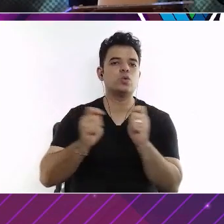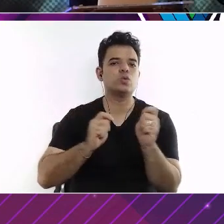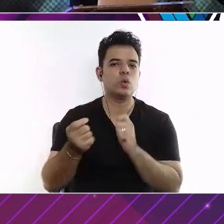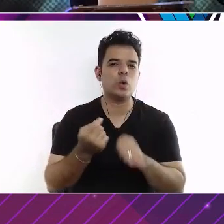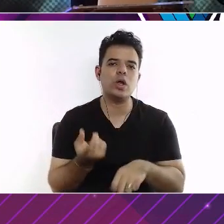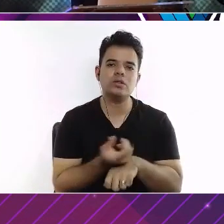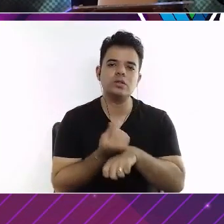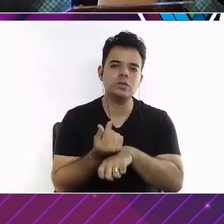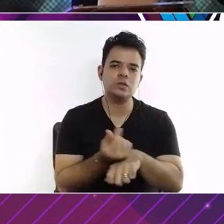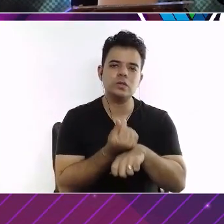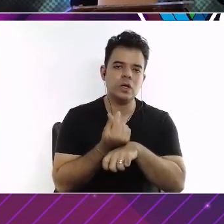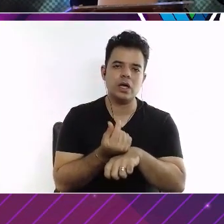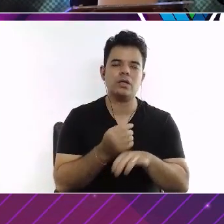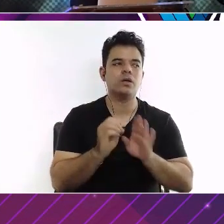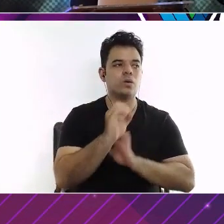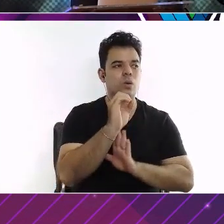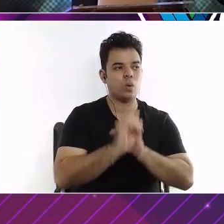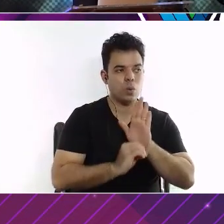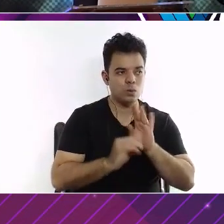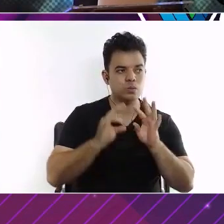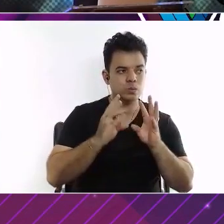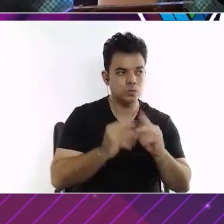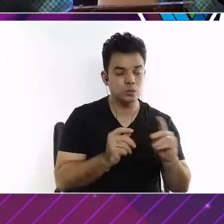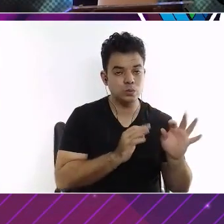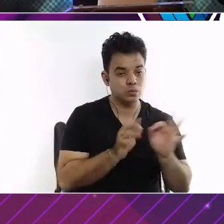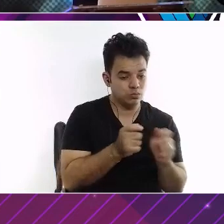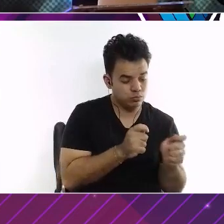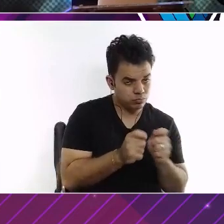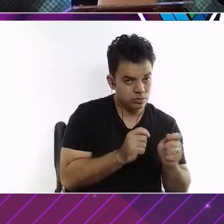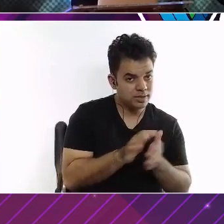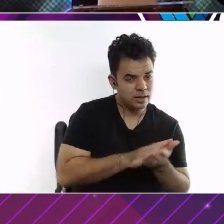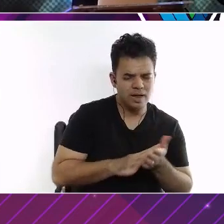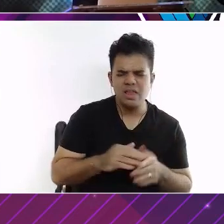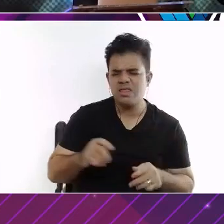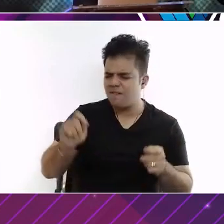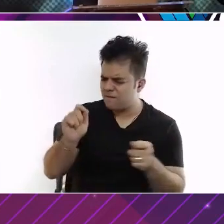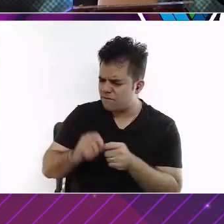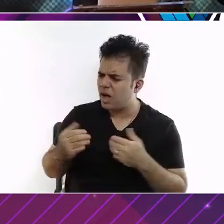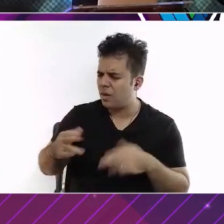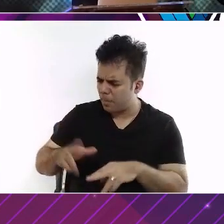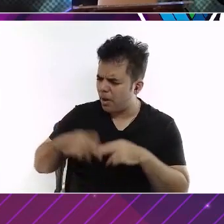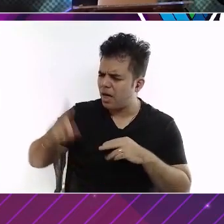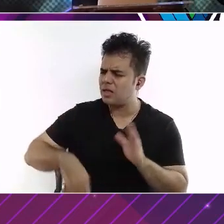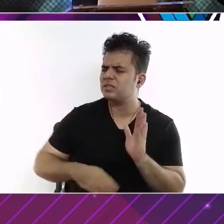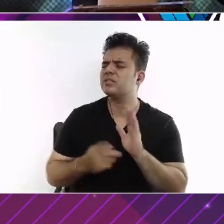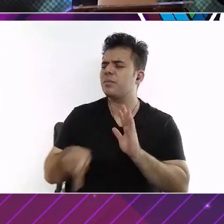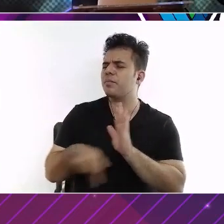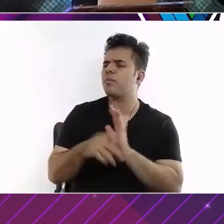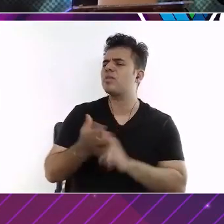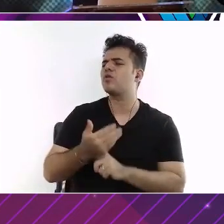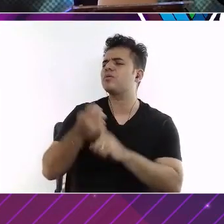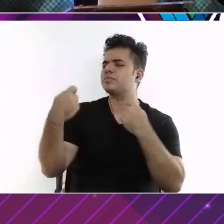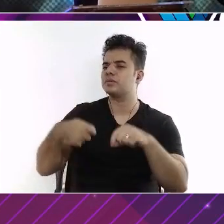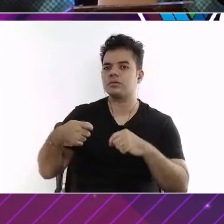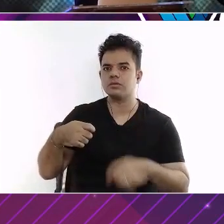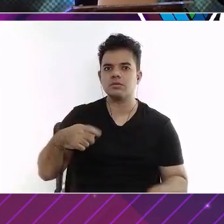orçamentos fluidos, sem controles de custo do tipo faz porque a tecnologia caíram de moda, de uma hora para